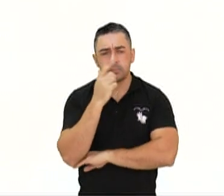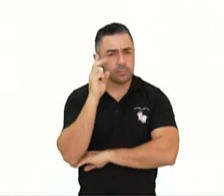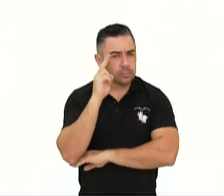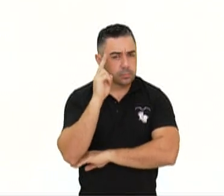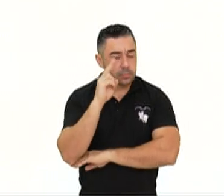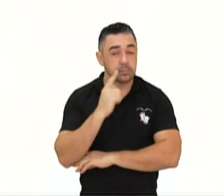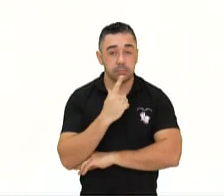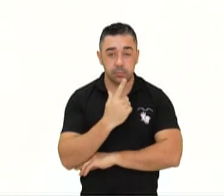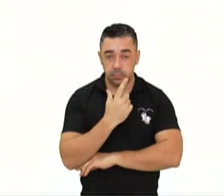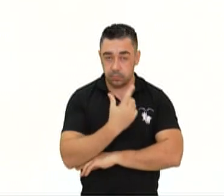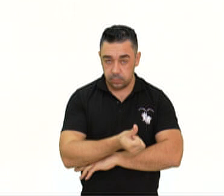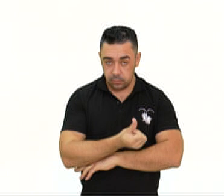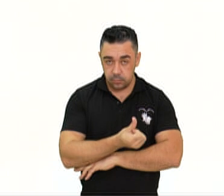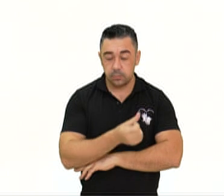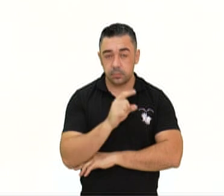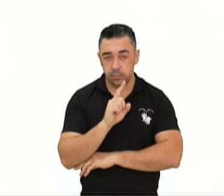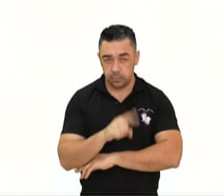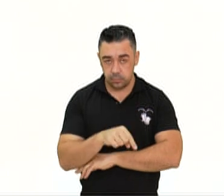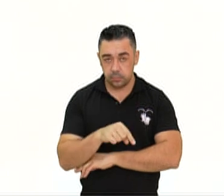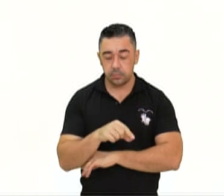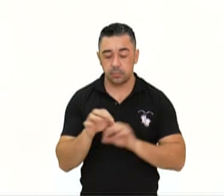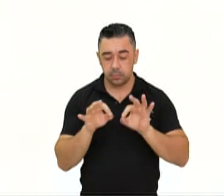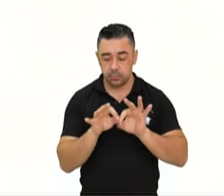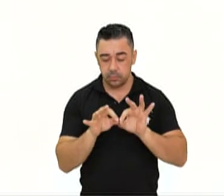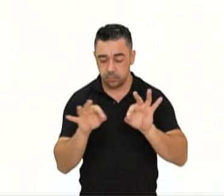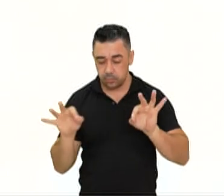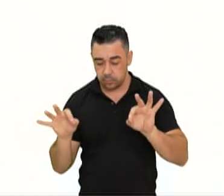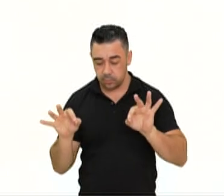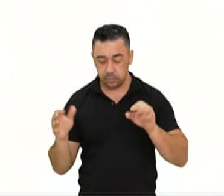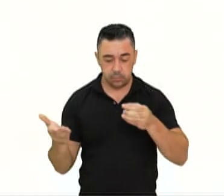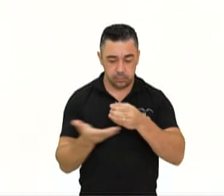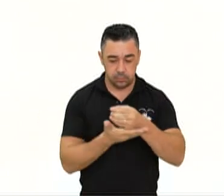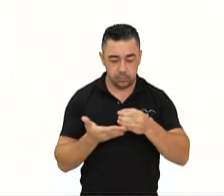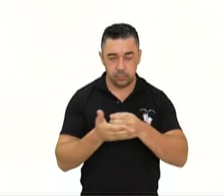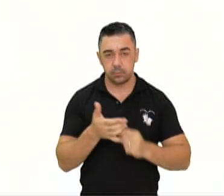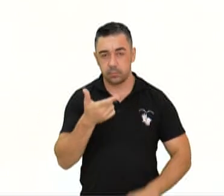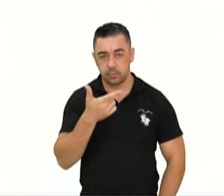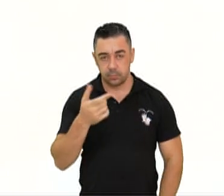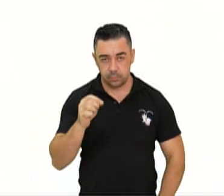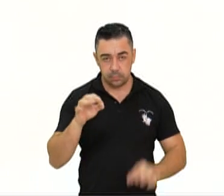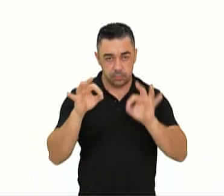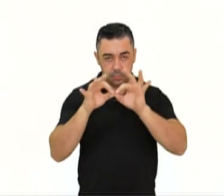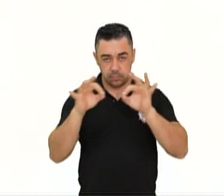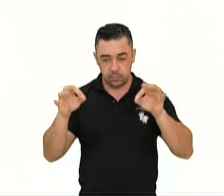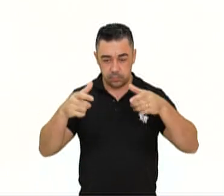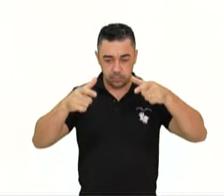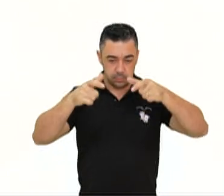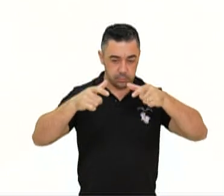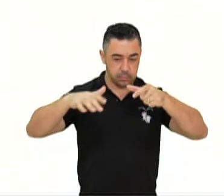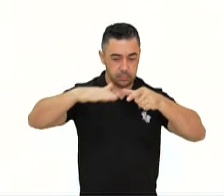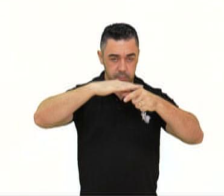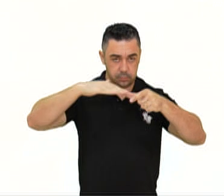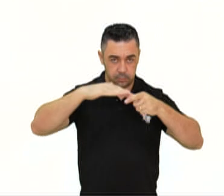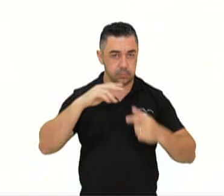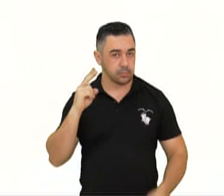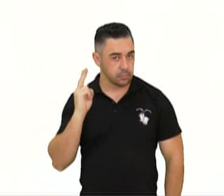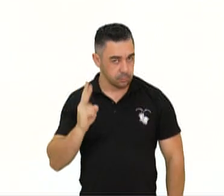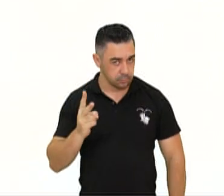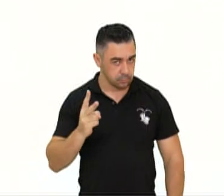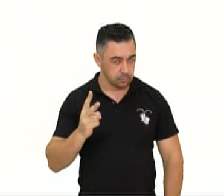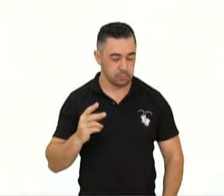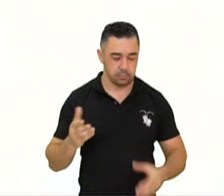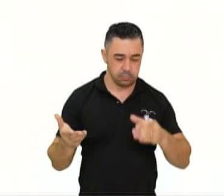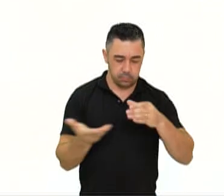que 26 é o raio da base e 20 é o raio da base superior, tá? São duas bases,